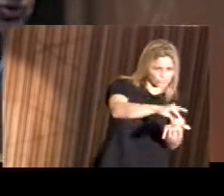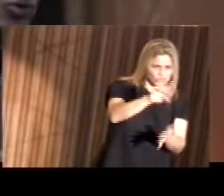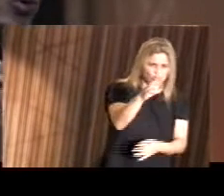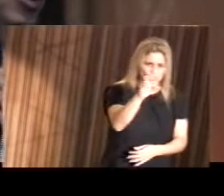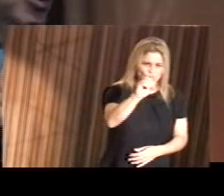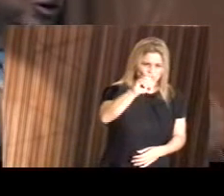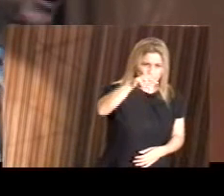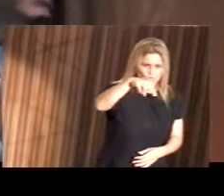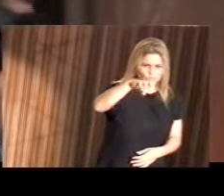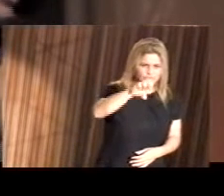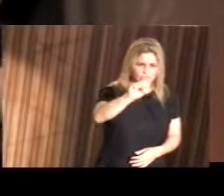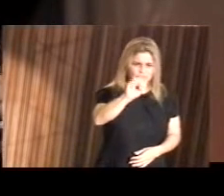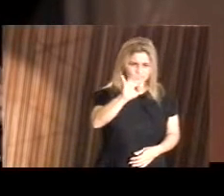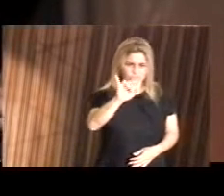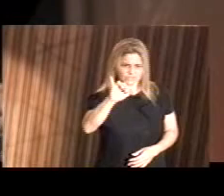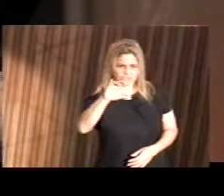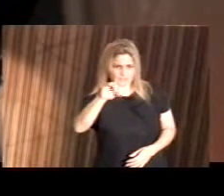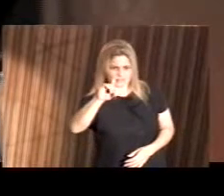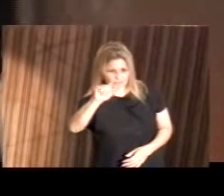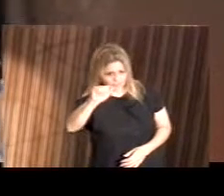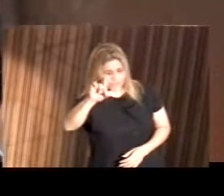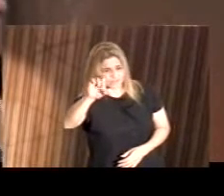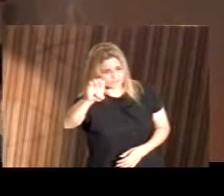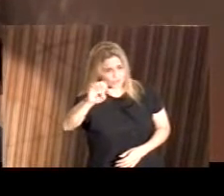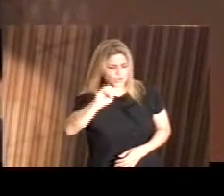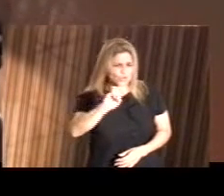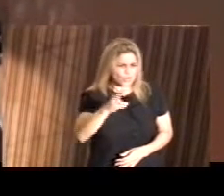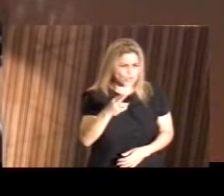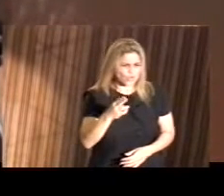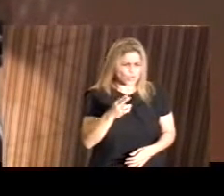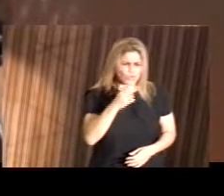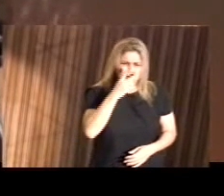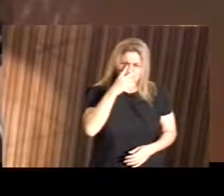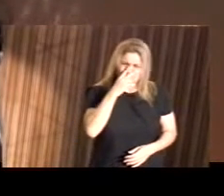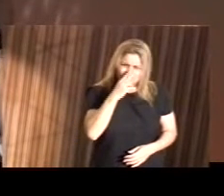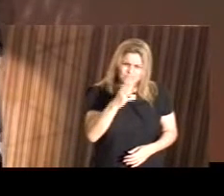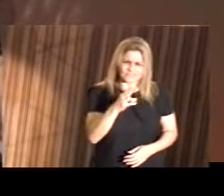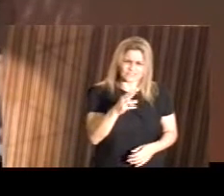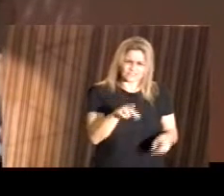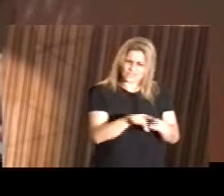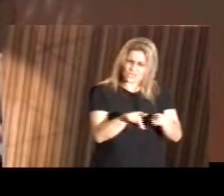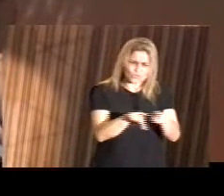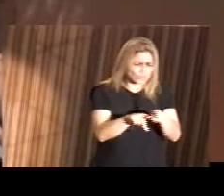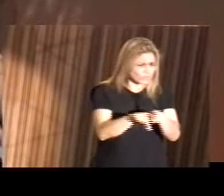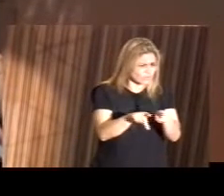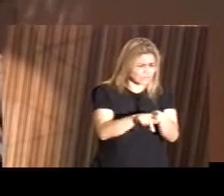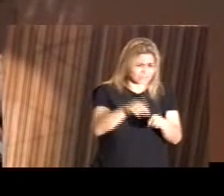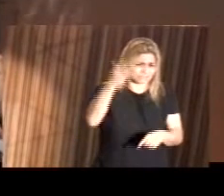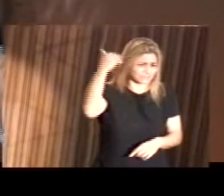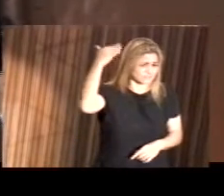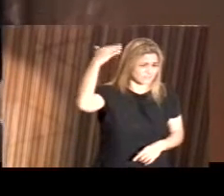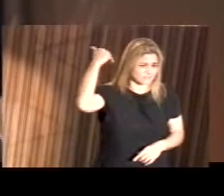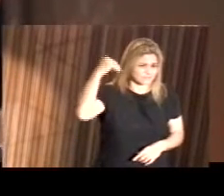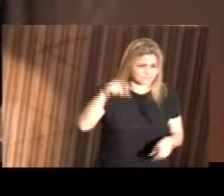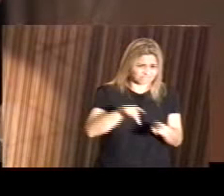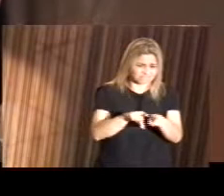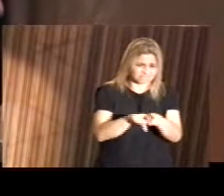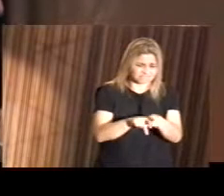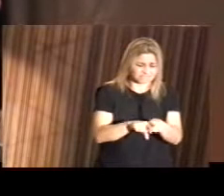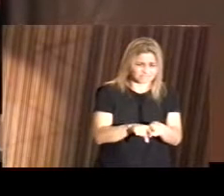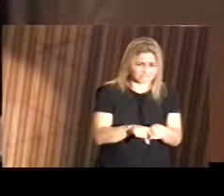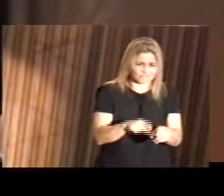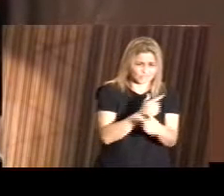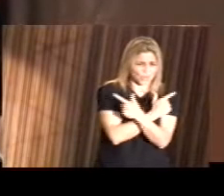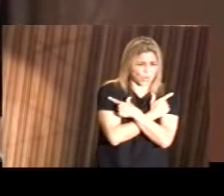que o socorro, do que a misericórdia, eu vejo alguma coisa muito parecida com aquilo que acontecia nos tempos